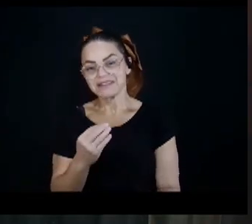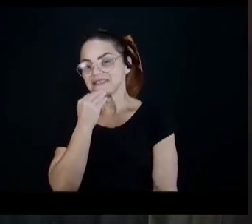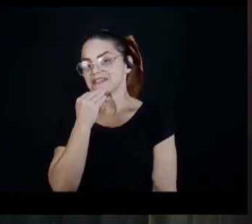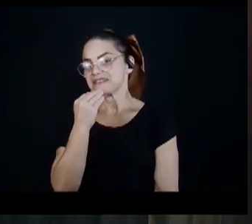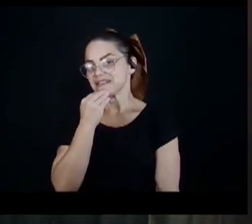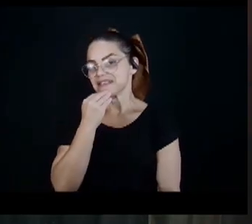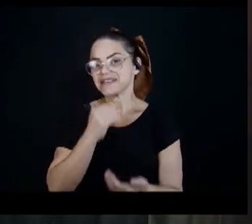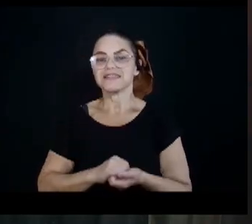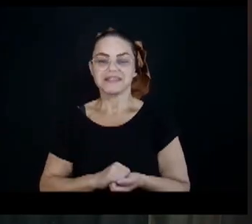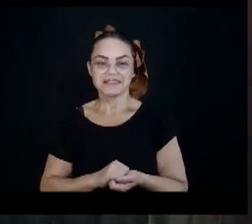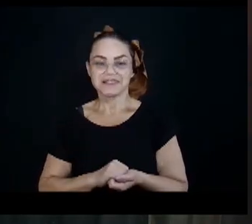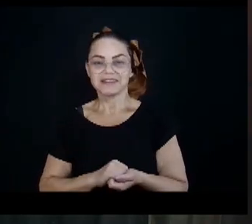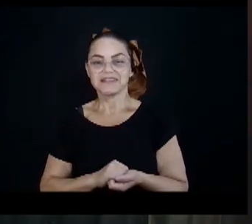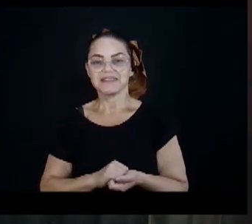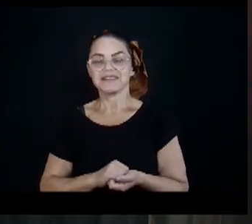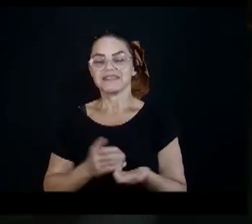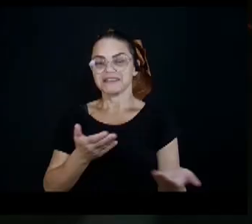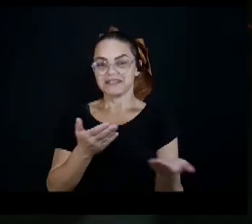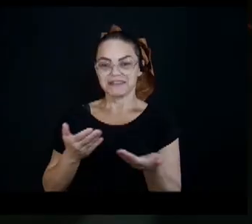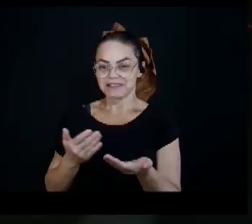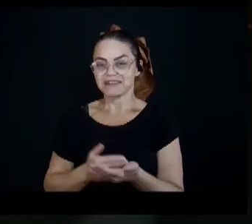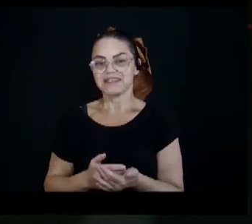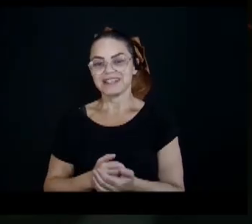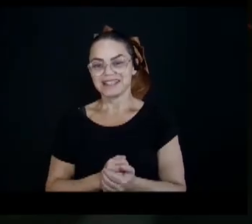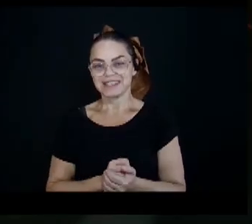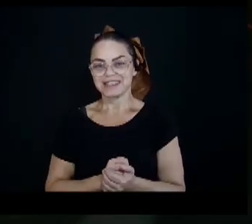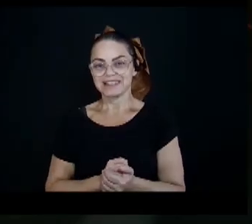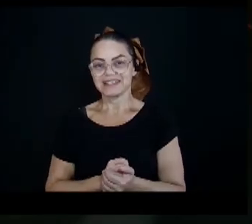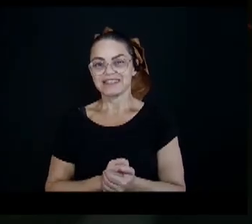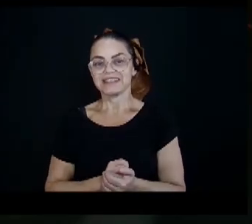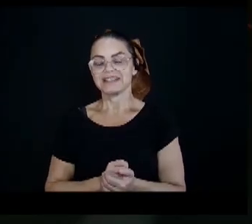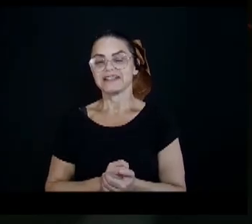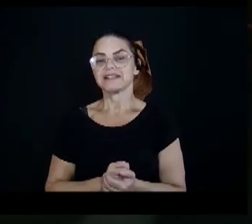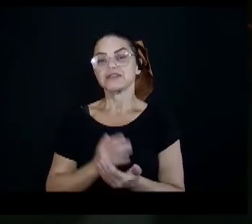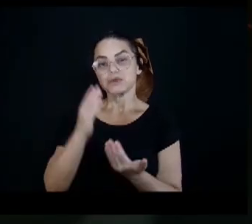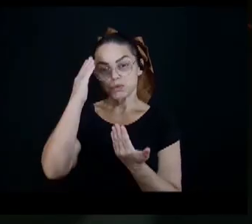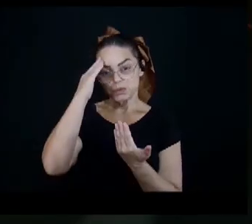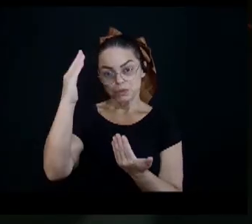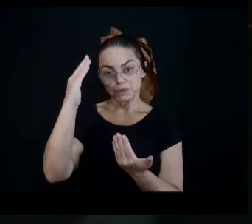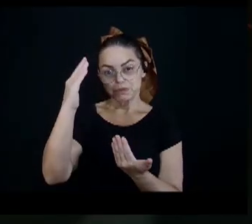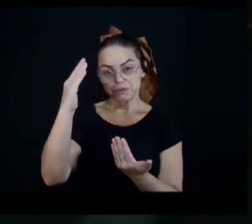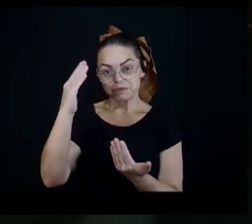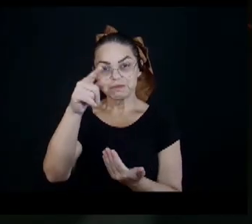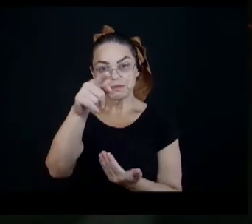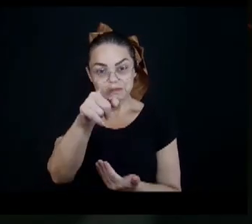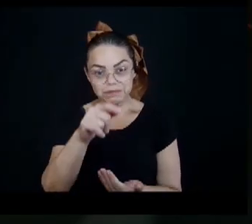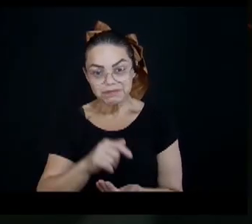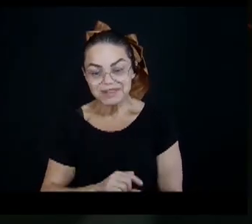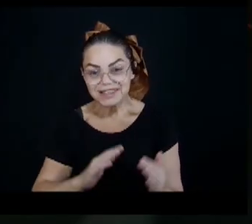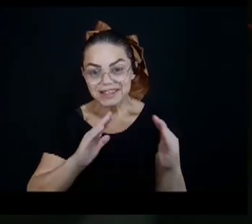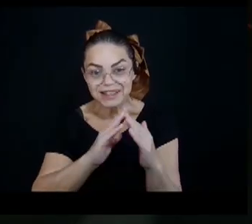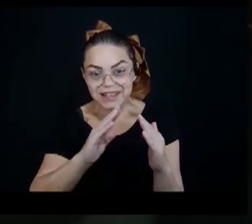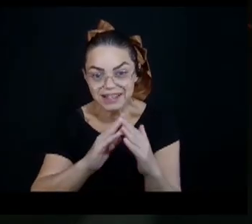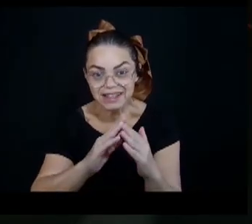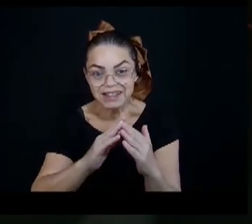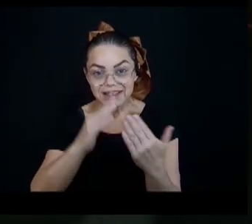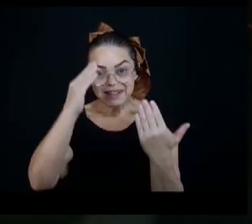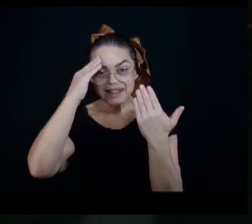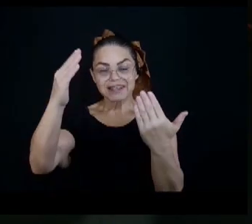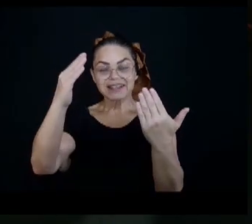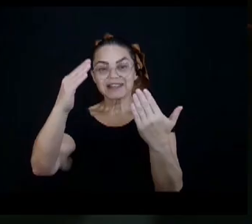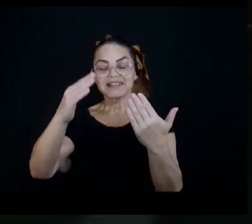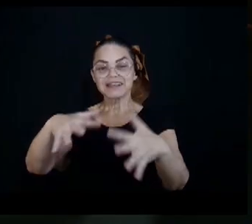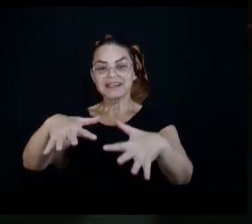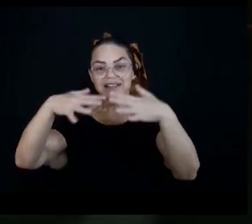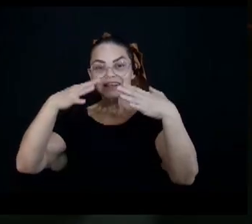o convite. Muito obrigada. A gente que agradece. E você aí de casa também, obrigada pela audiência, pela sua